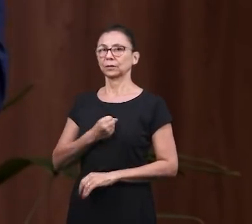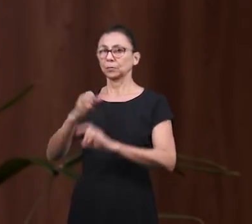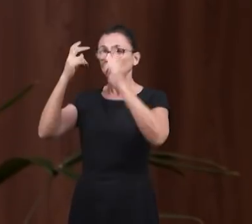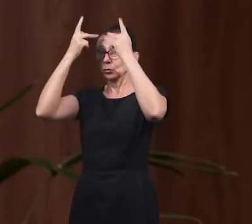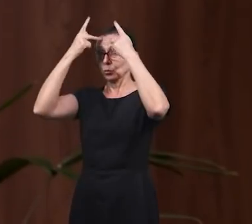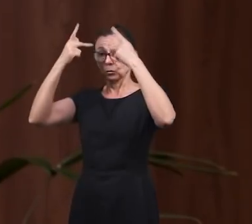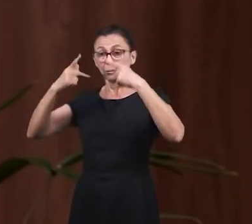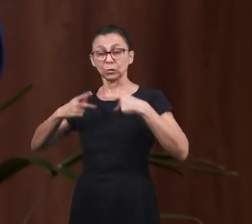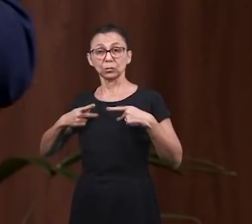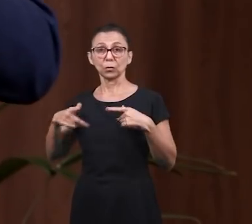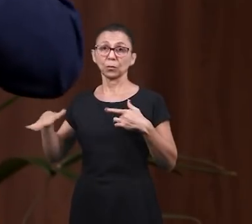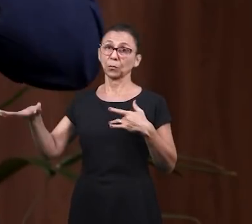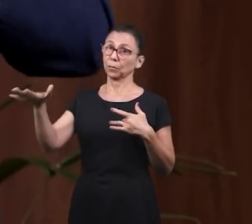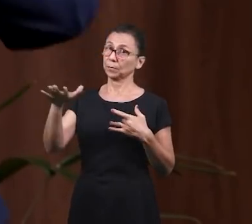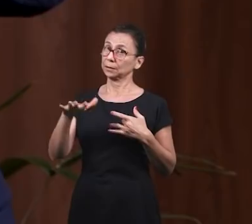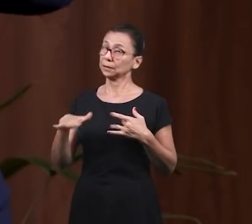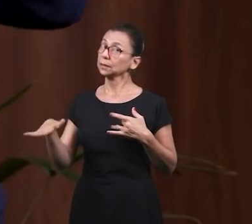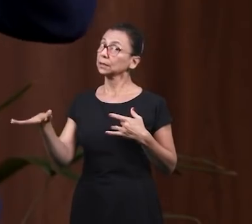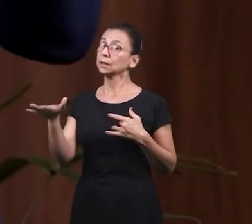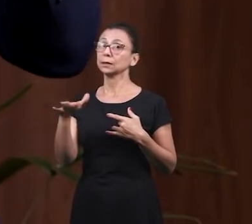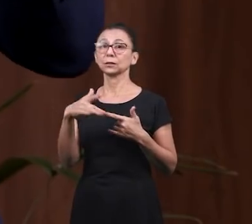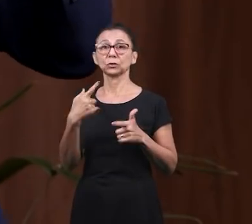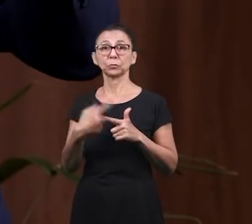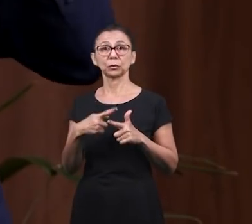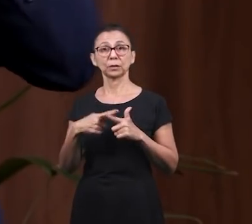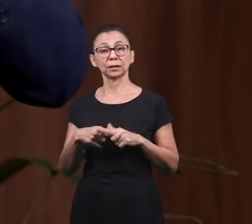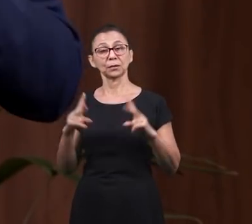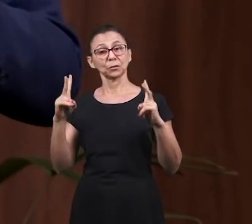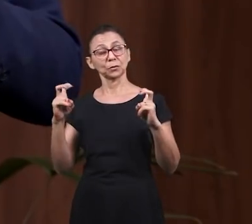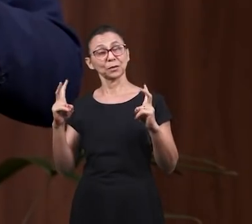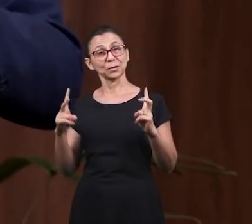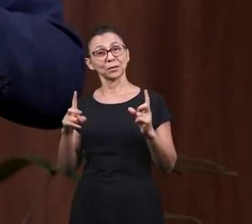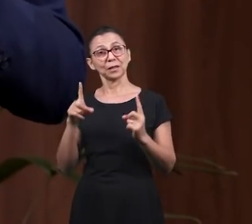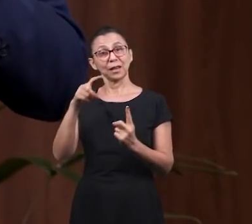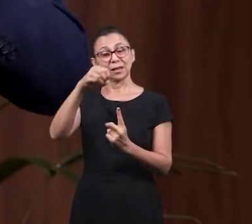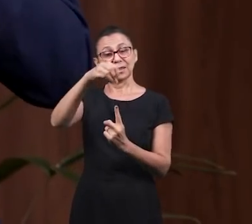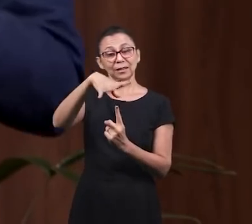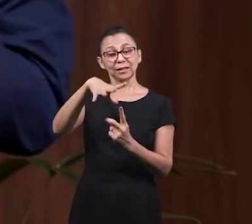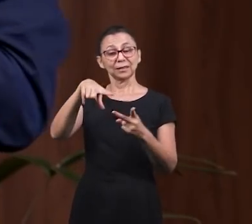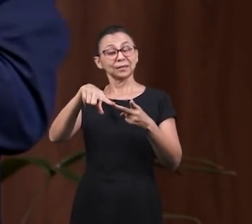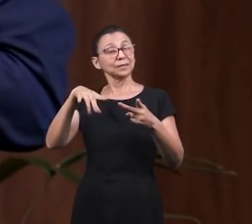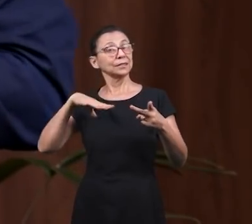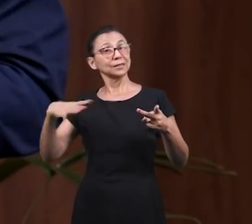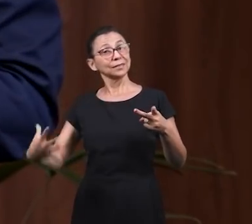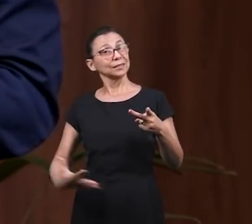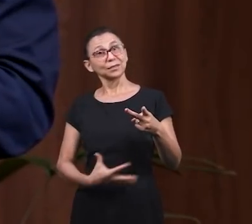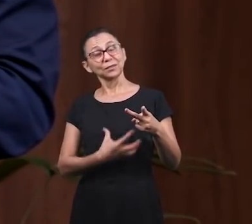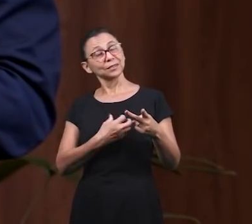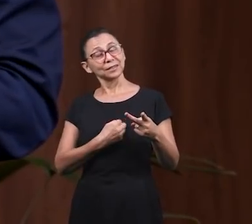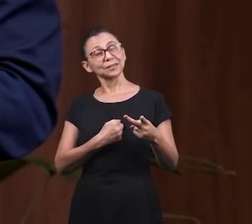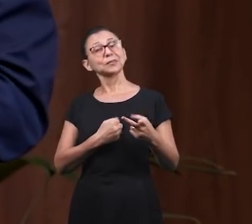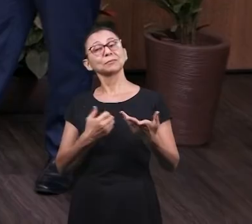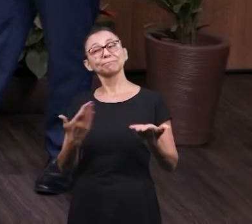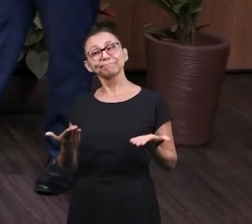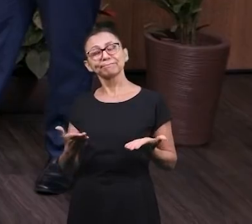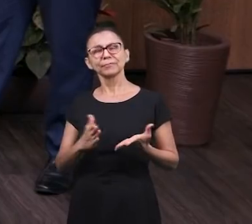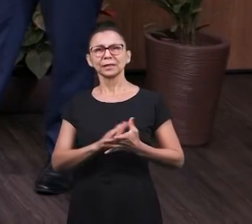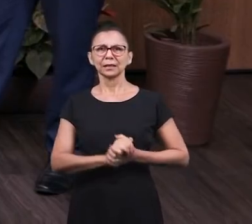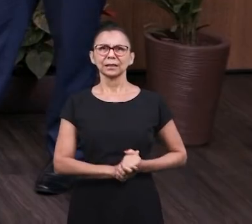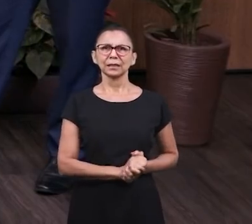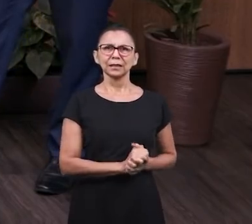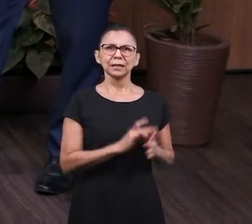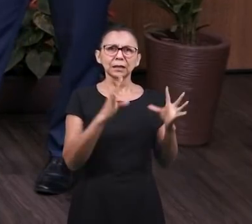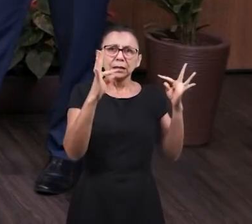Deus para o homem, até porque o assunto é graça e salvação. E tudo, Sérgio,